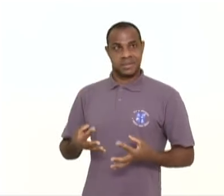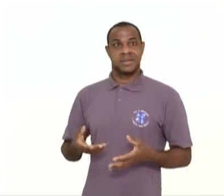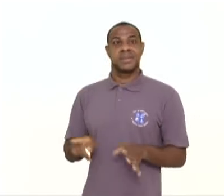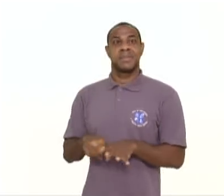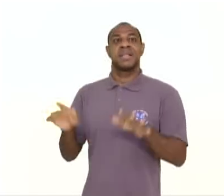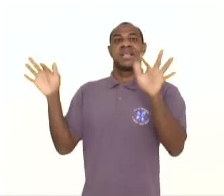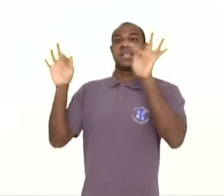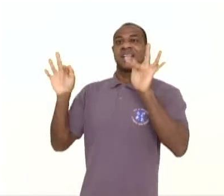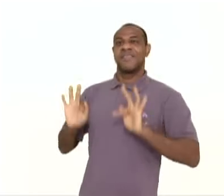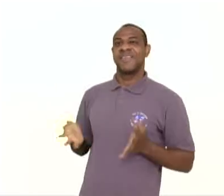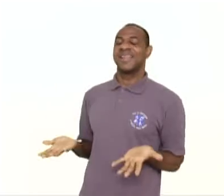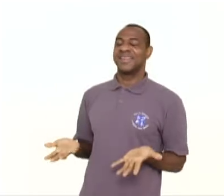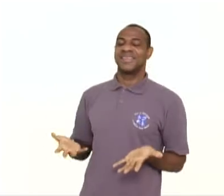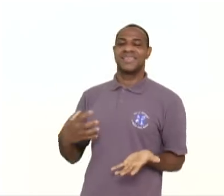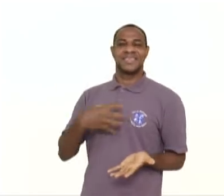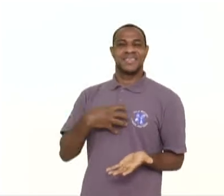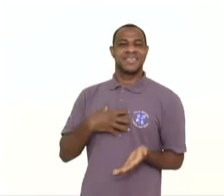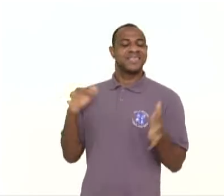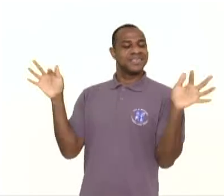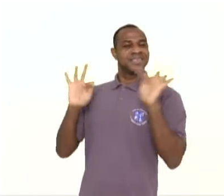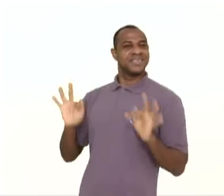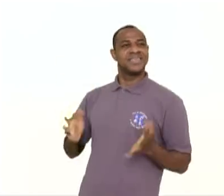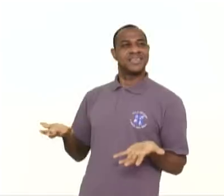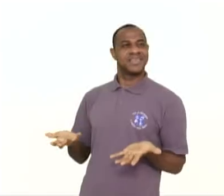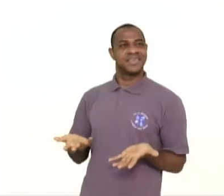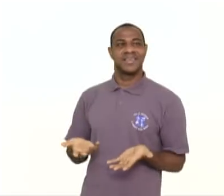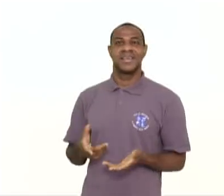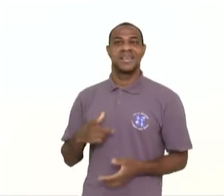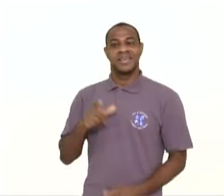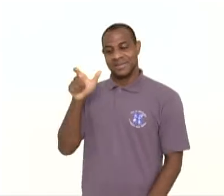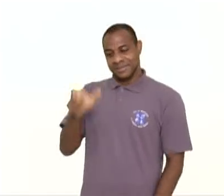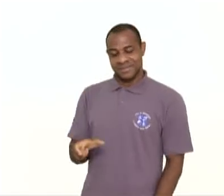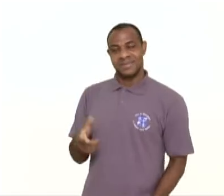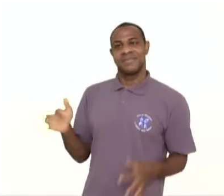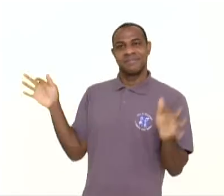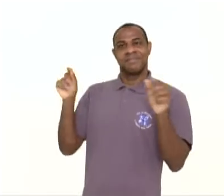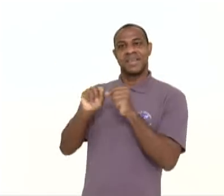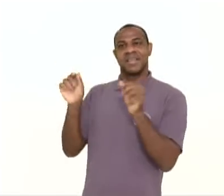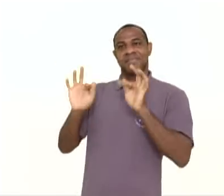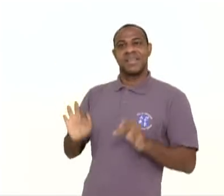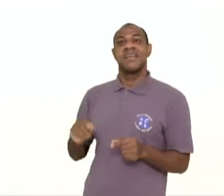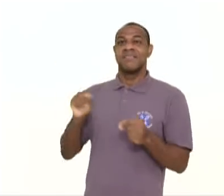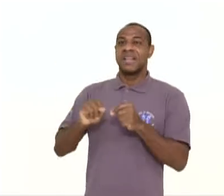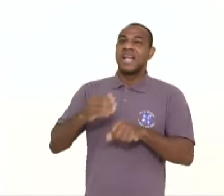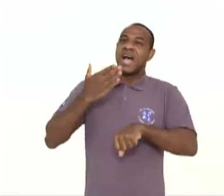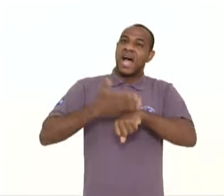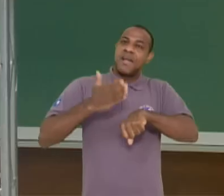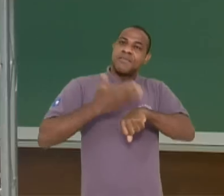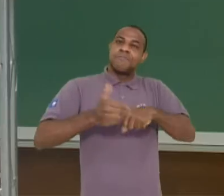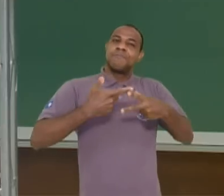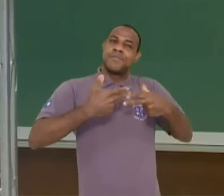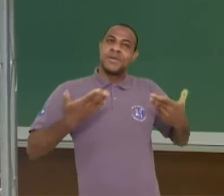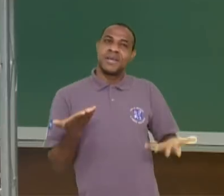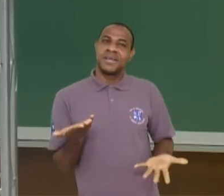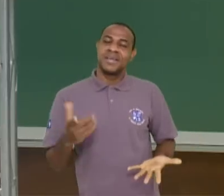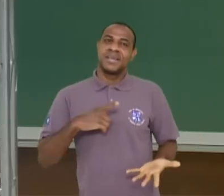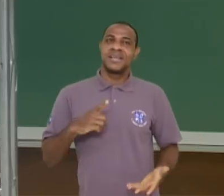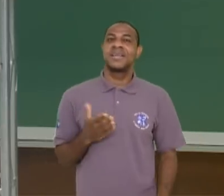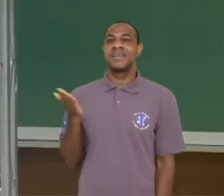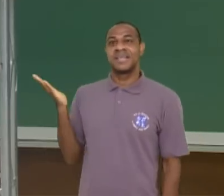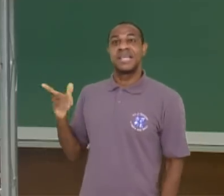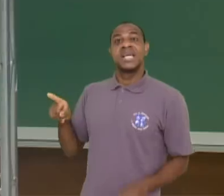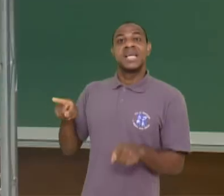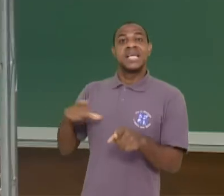ideia principalmente, além dos desenvolvimentos, né, é tornar a pessoa feliz. Então você realizar a atividade e ter